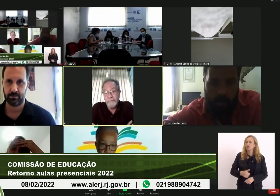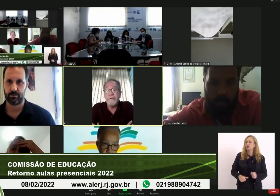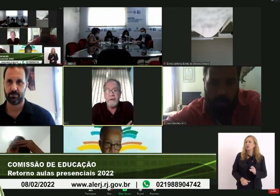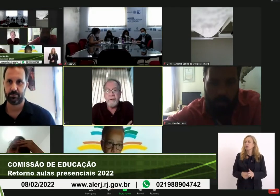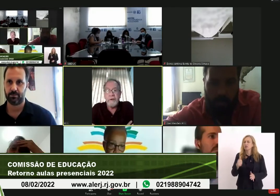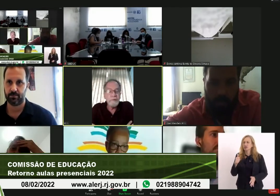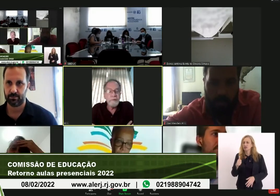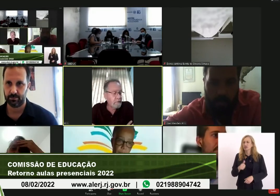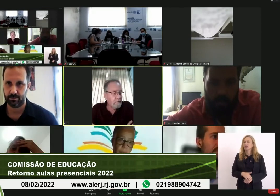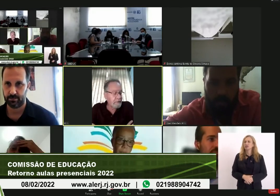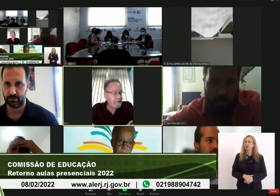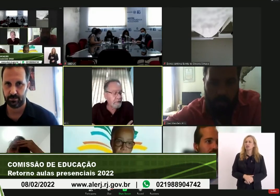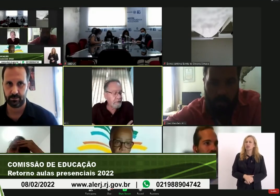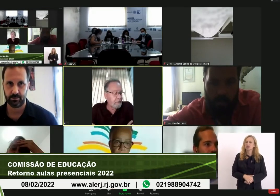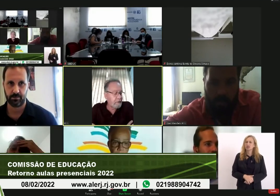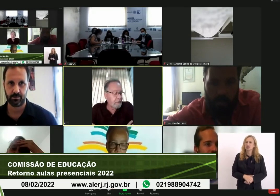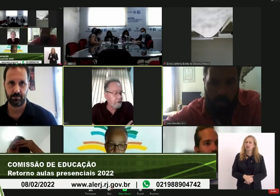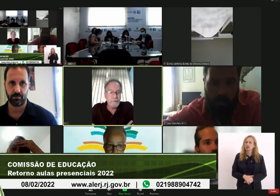muitos de nós,